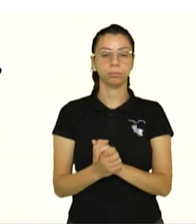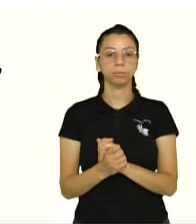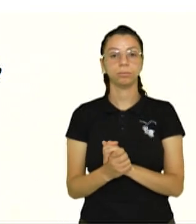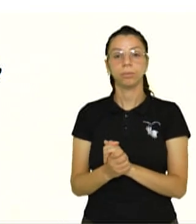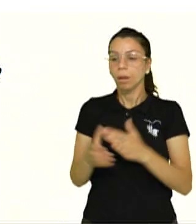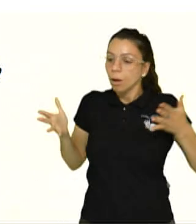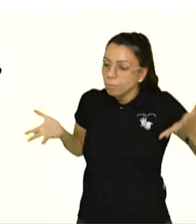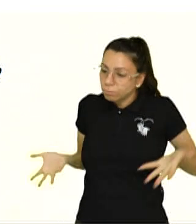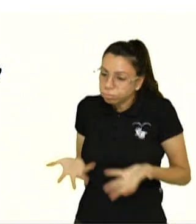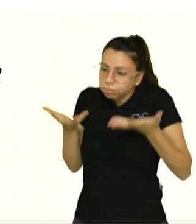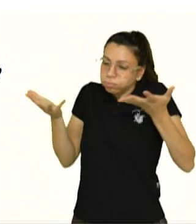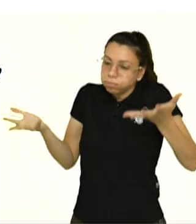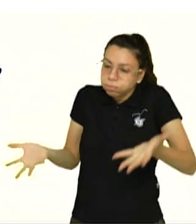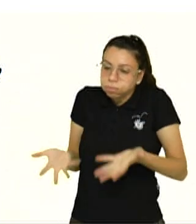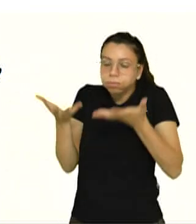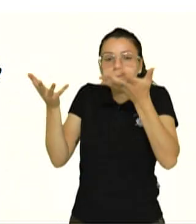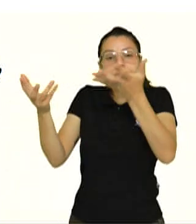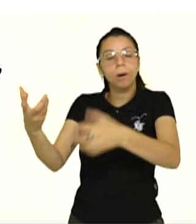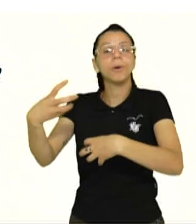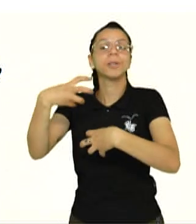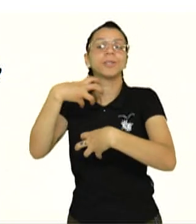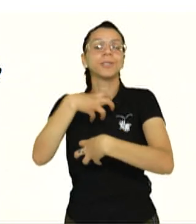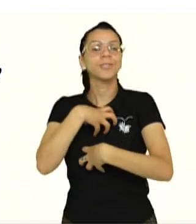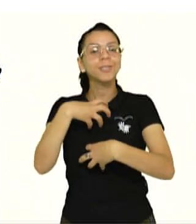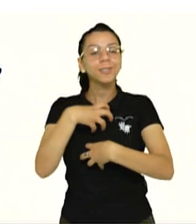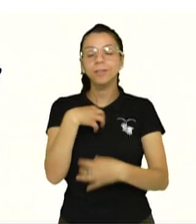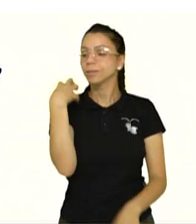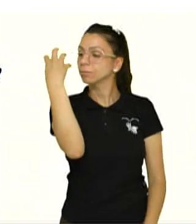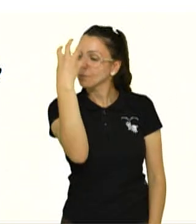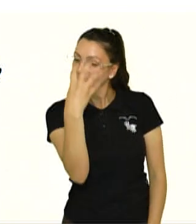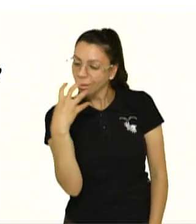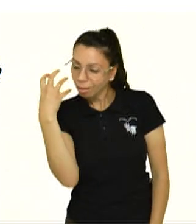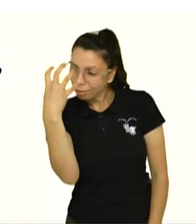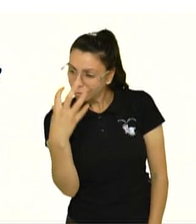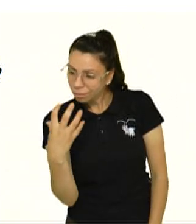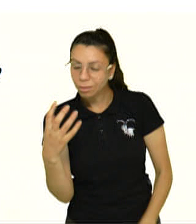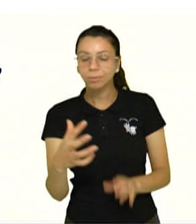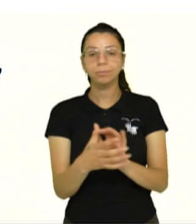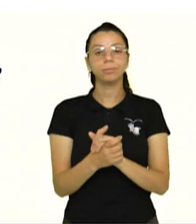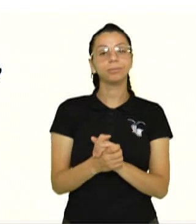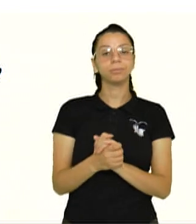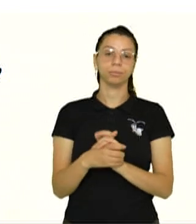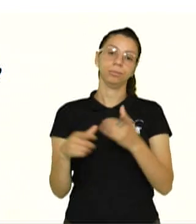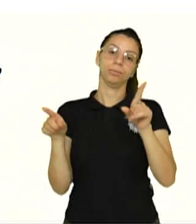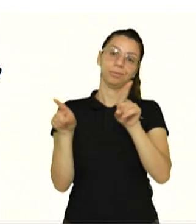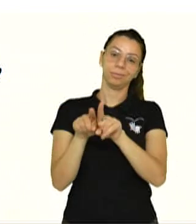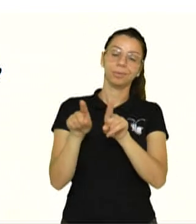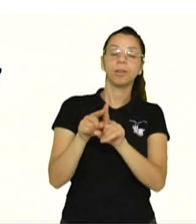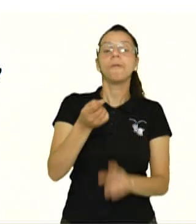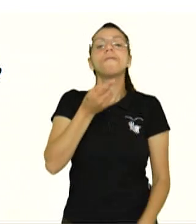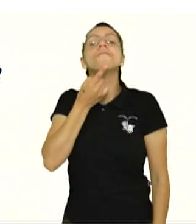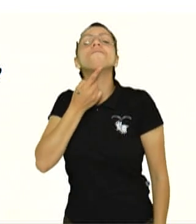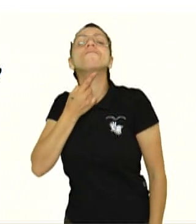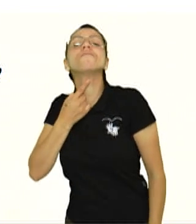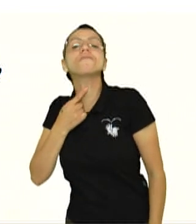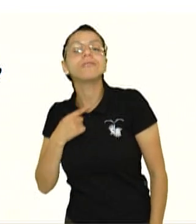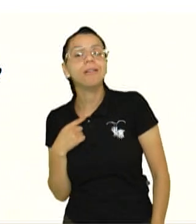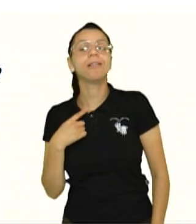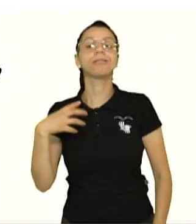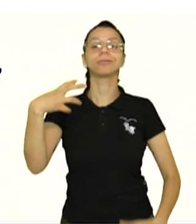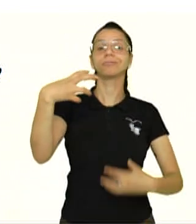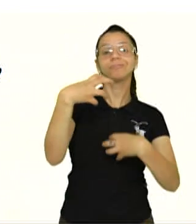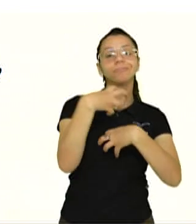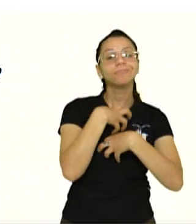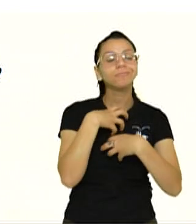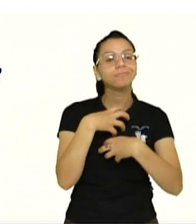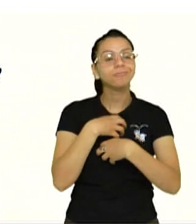exalta os sentimentos e a paixão. Então, tudo aquilo que se refere aos nossos desejos, aos nossos sentimentos,